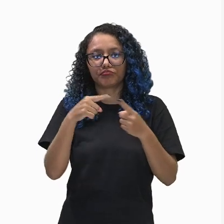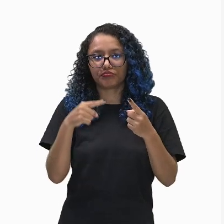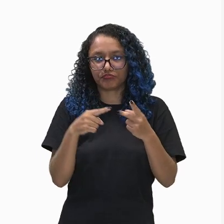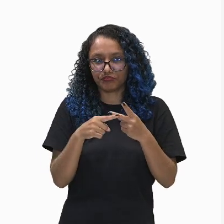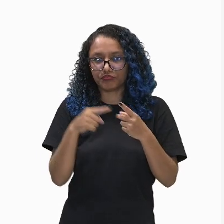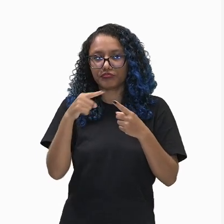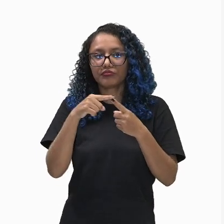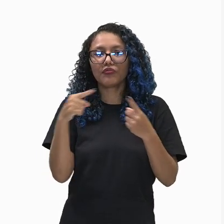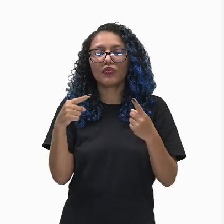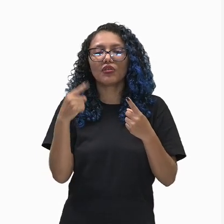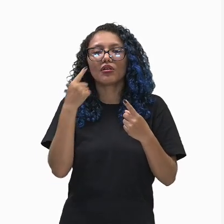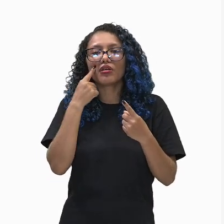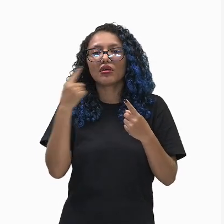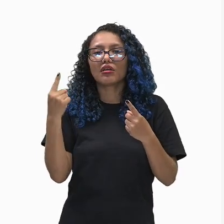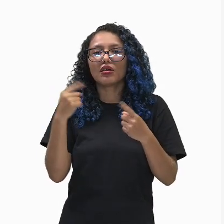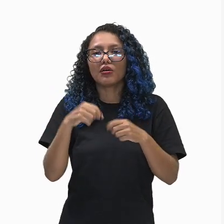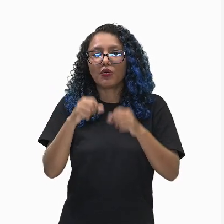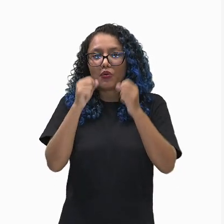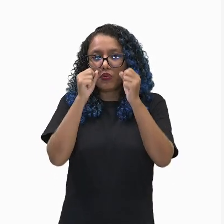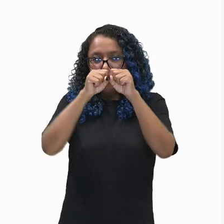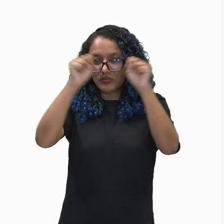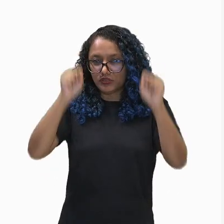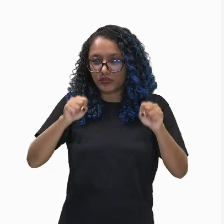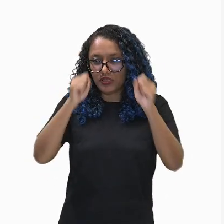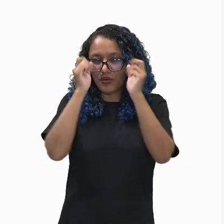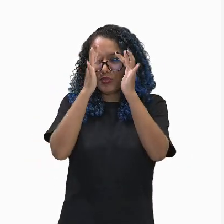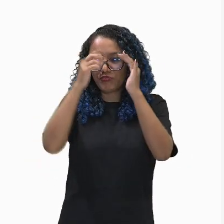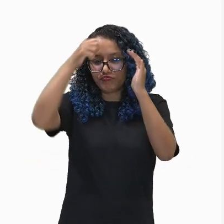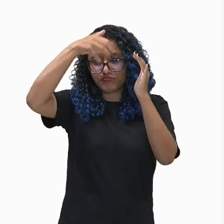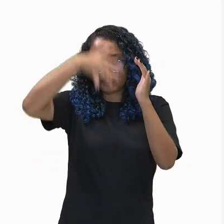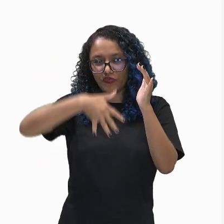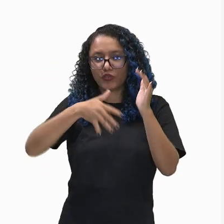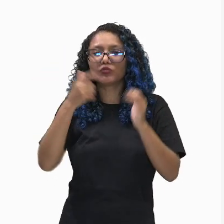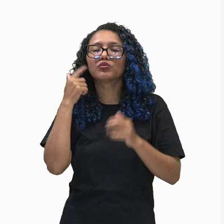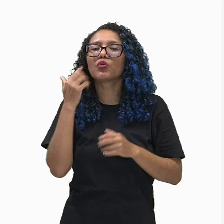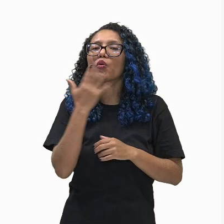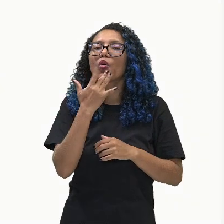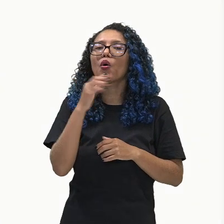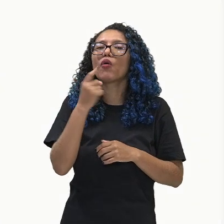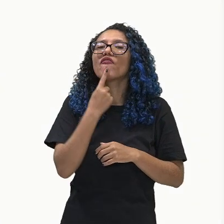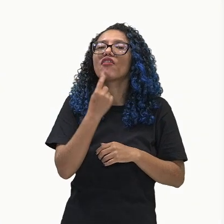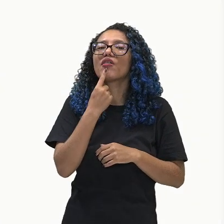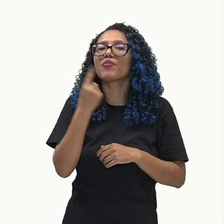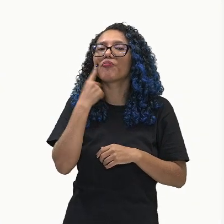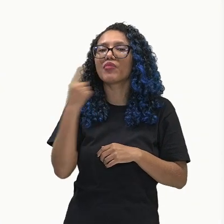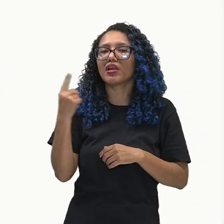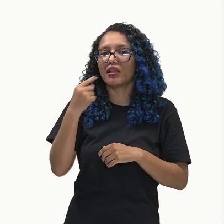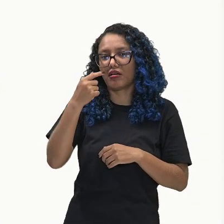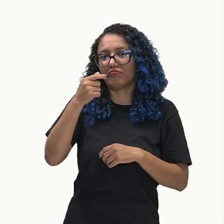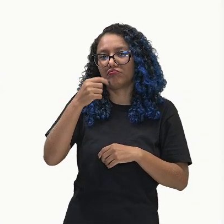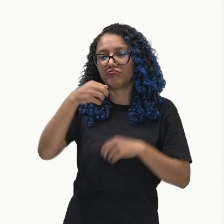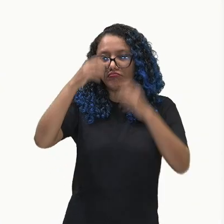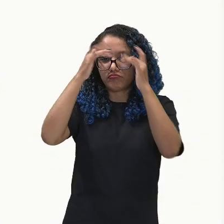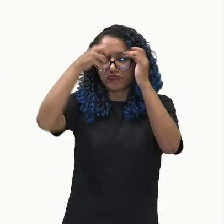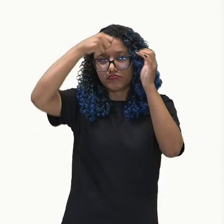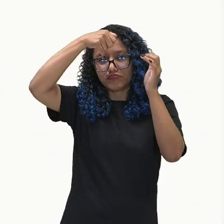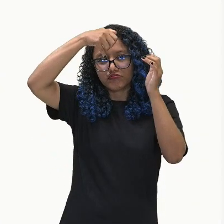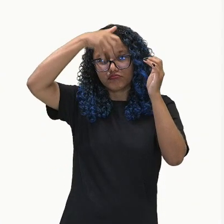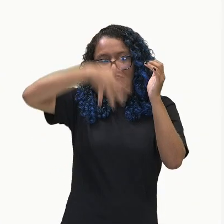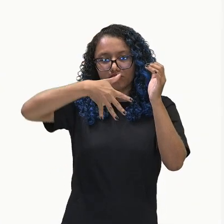central, e ele está aí em vermelho na ilustração, tá? O sistema nervoso central está aqui, ó.